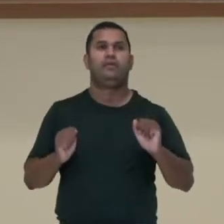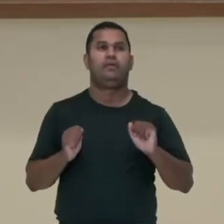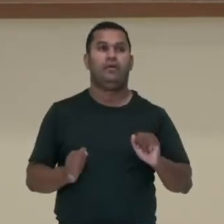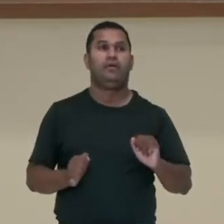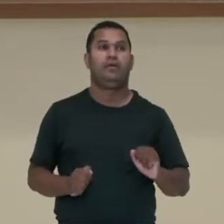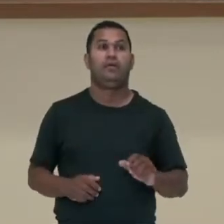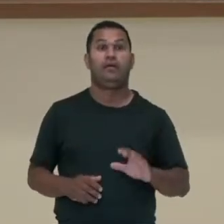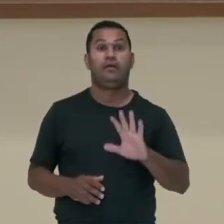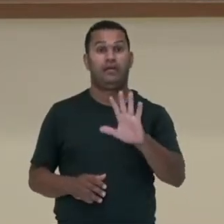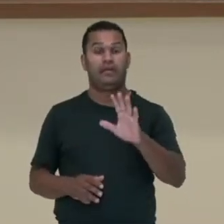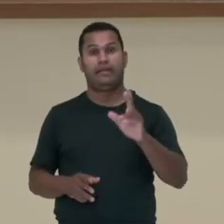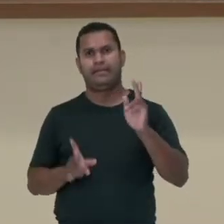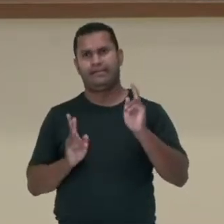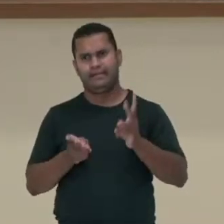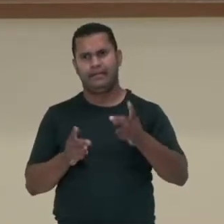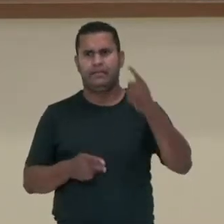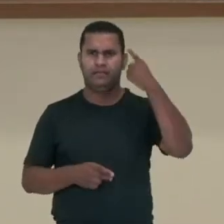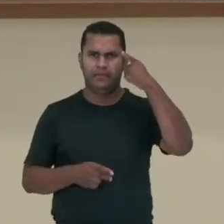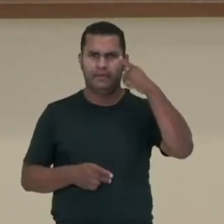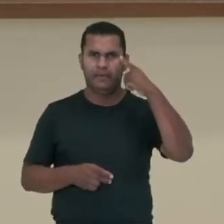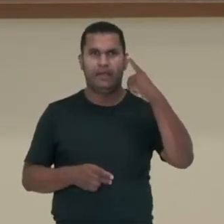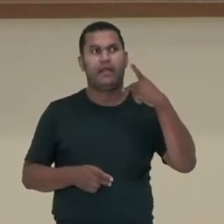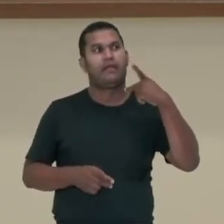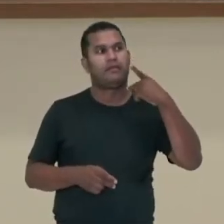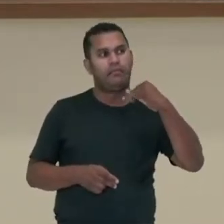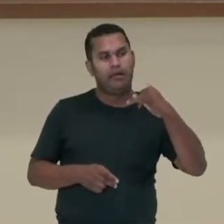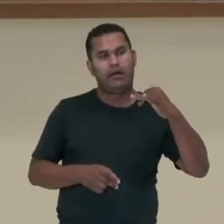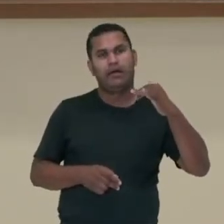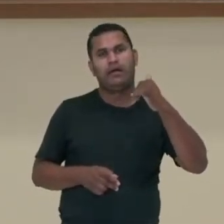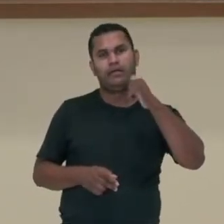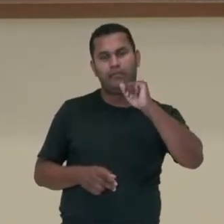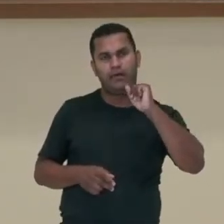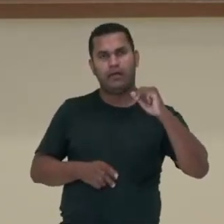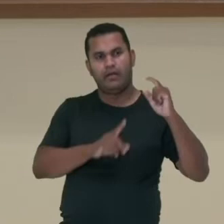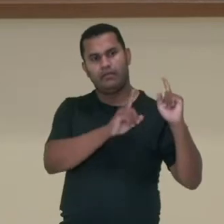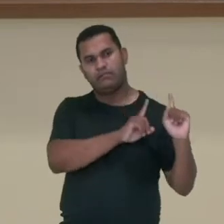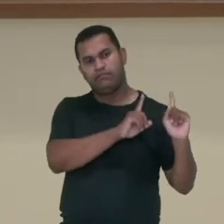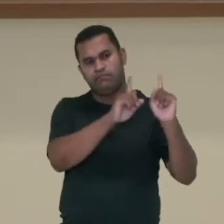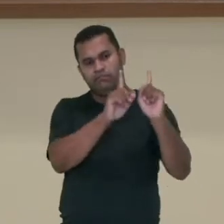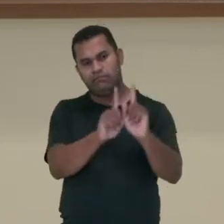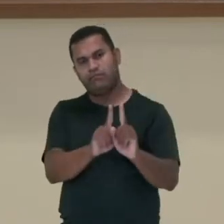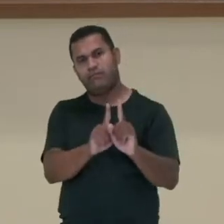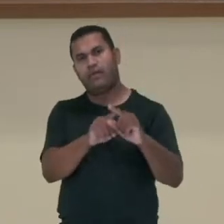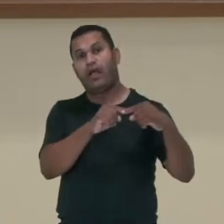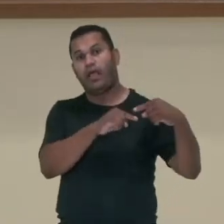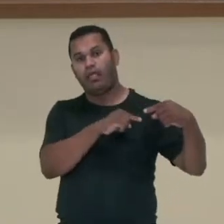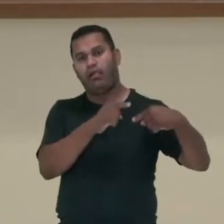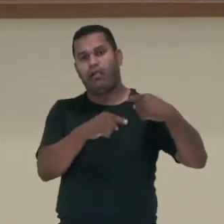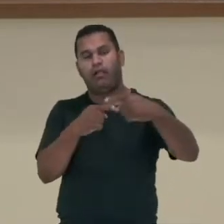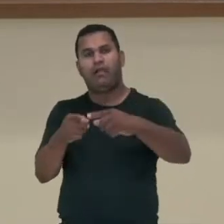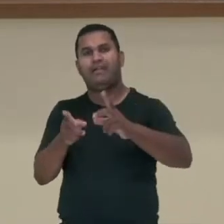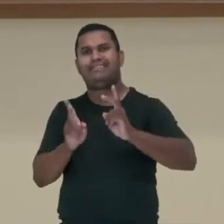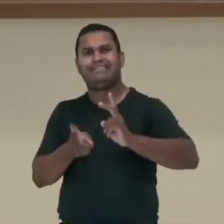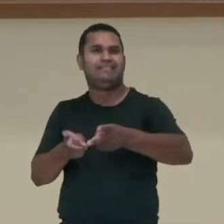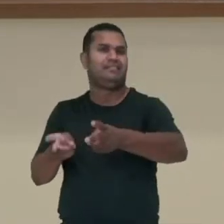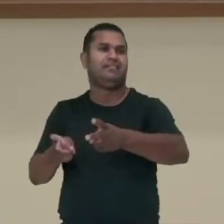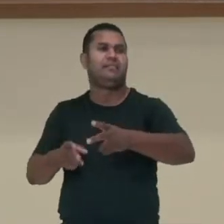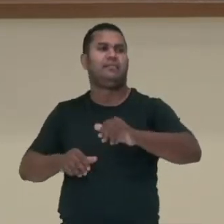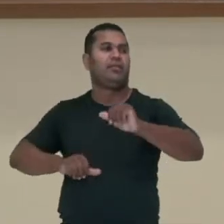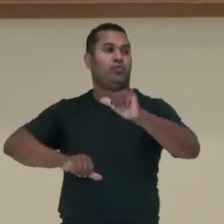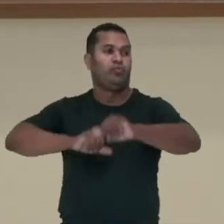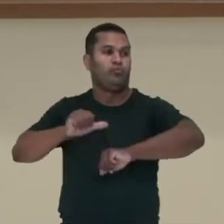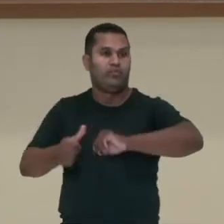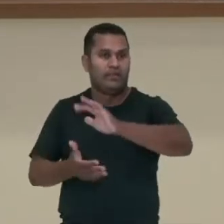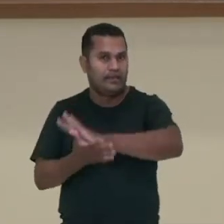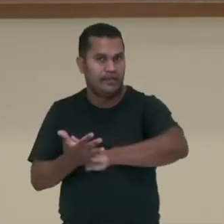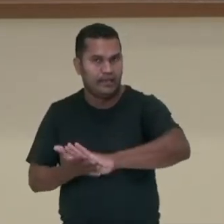vão determinar tudo e serem exclusivamente a expressão do gene. Existem fatores externos, existem às